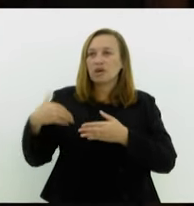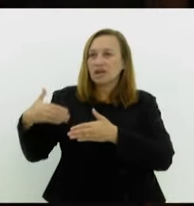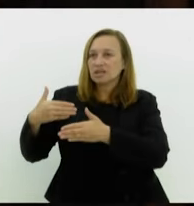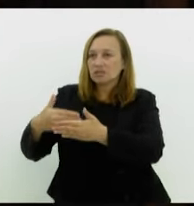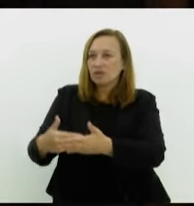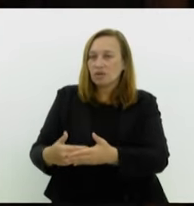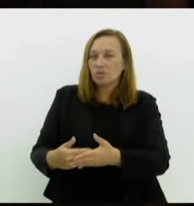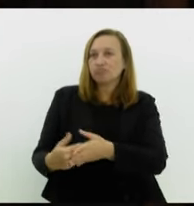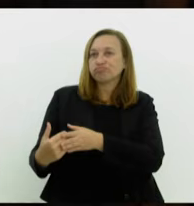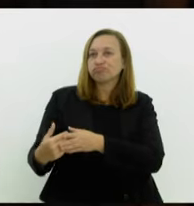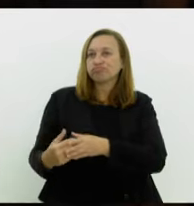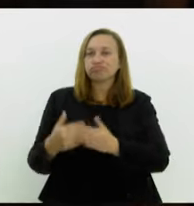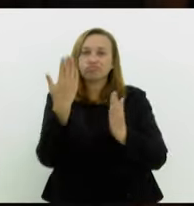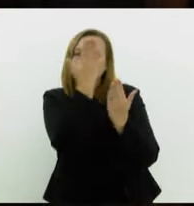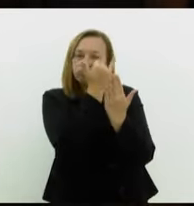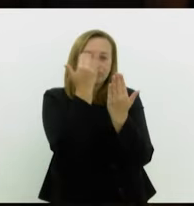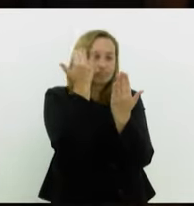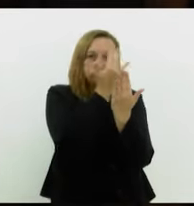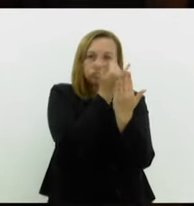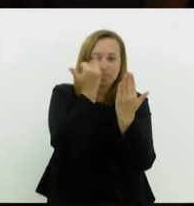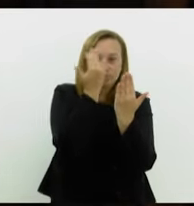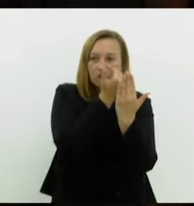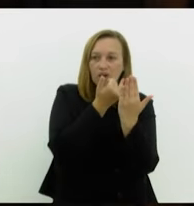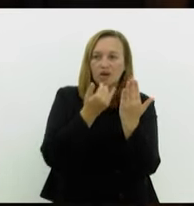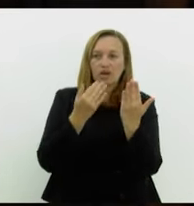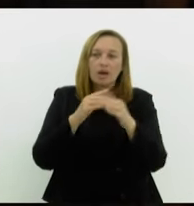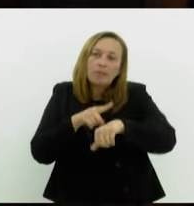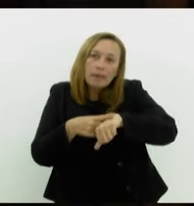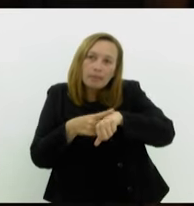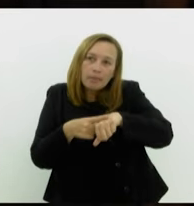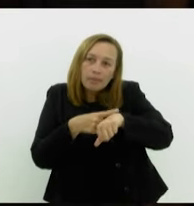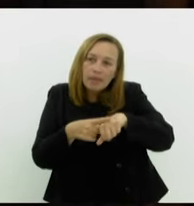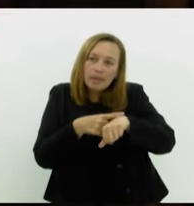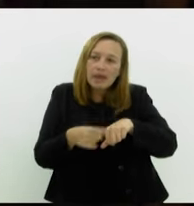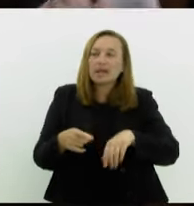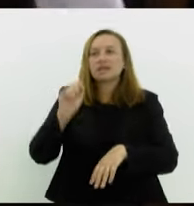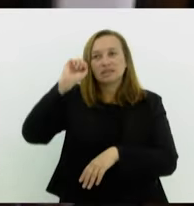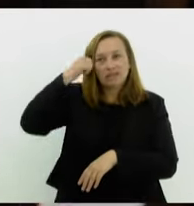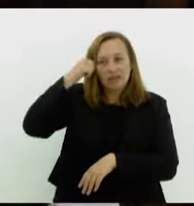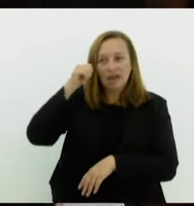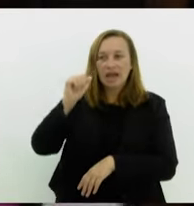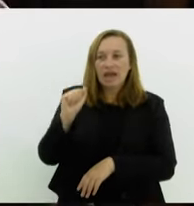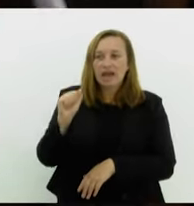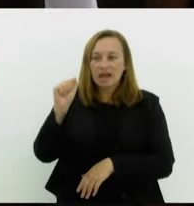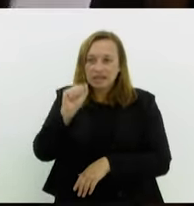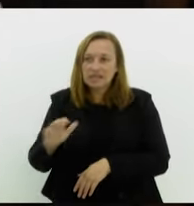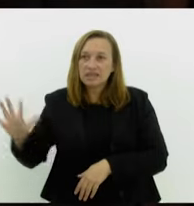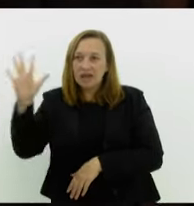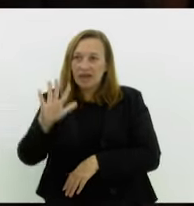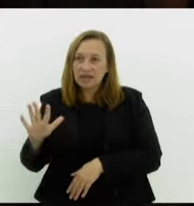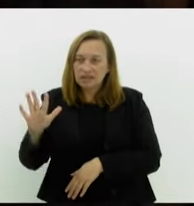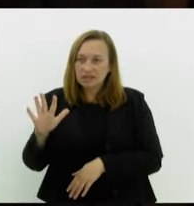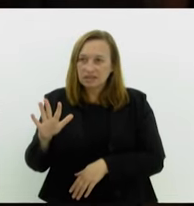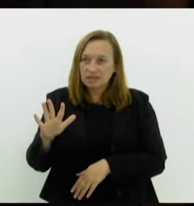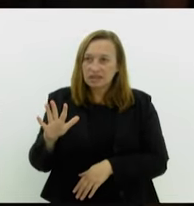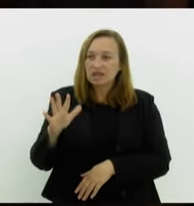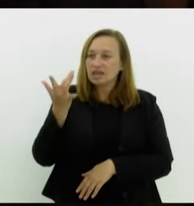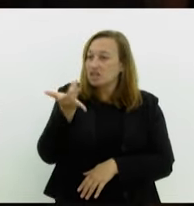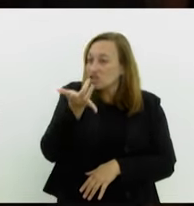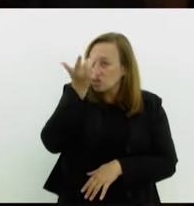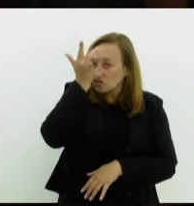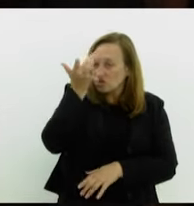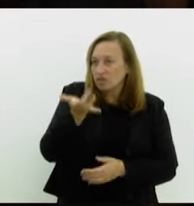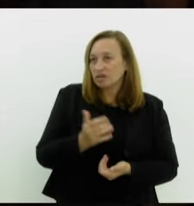maquiagem PR Pele Negra PR pele asiática PR pele da mulher indiana olha o tamanho da Índia